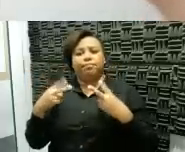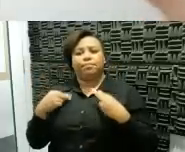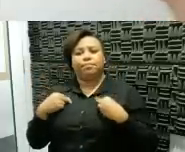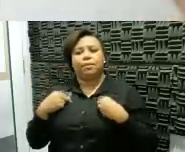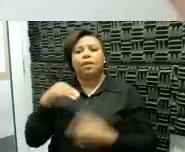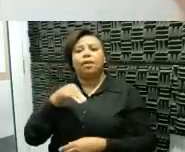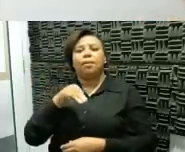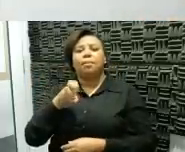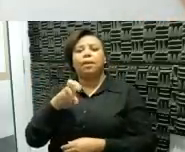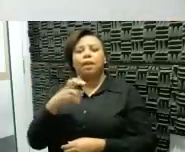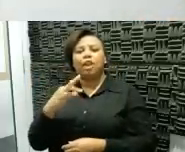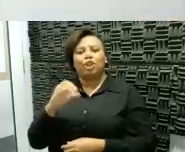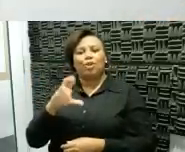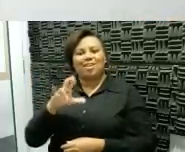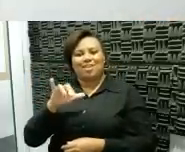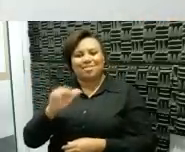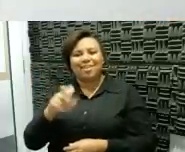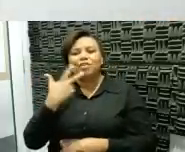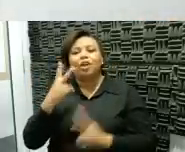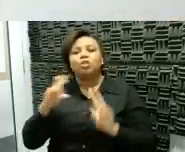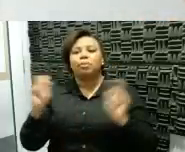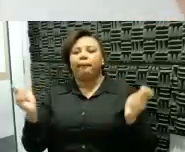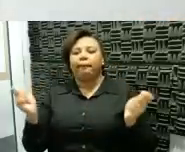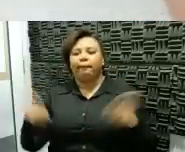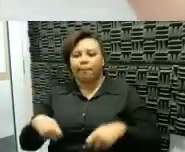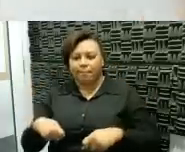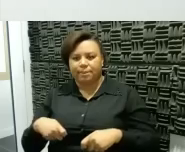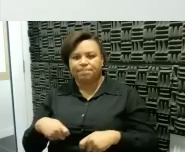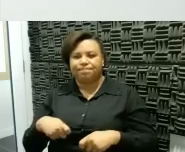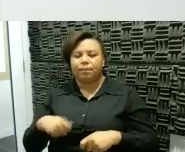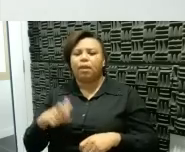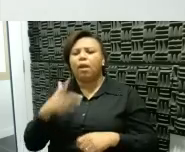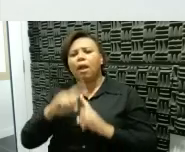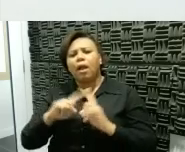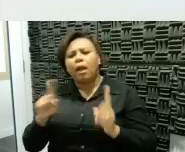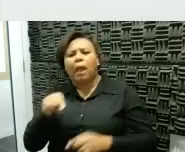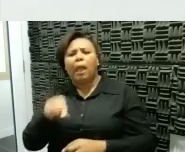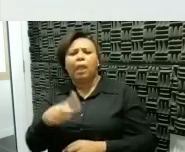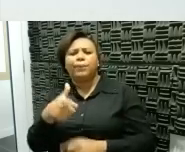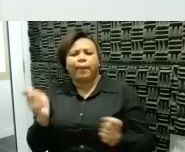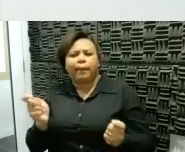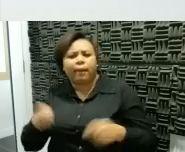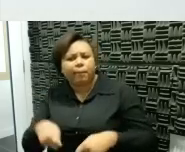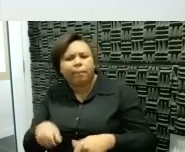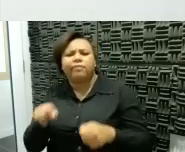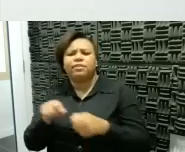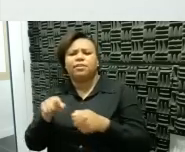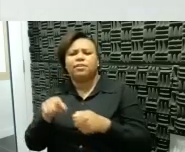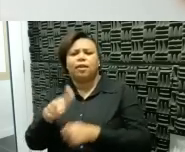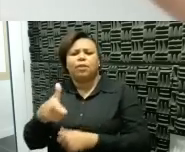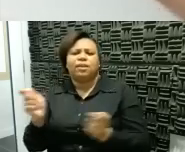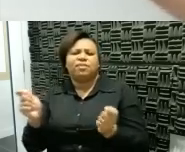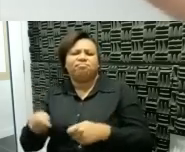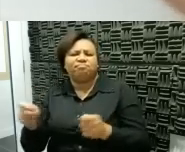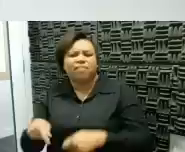capacidades né Ah mas ele não tem capacidade para fazer isso ele não tem condições ele não vai conseguir né